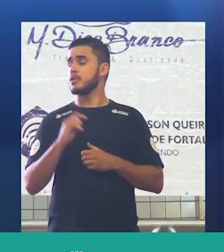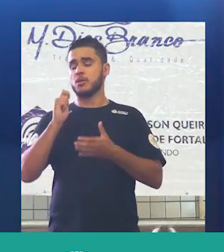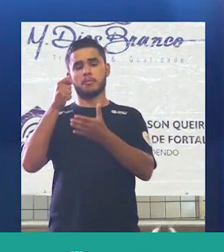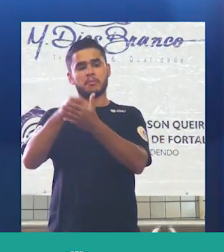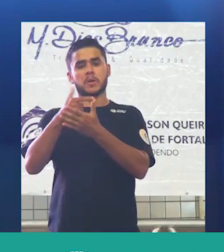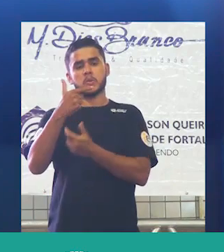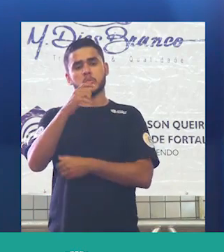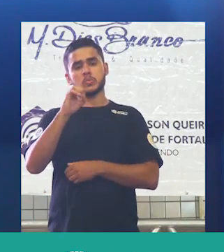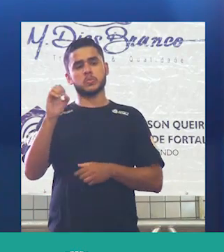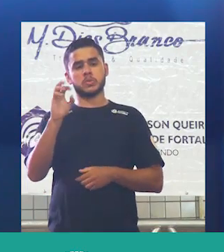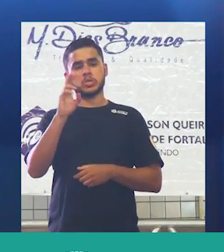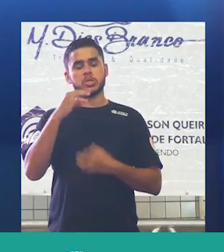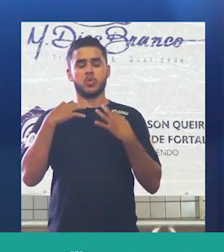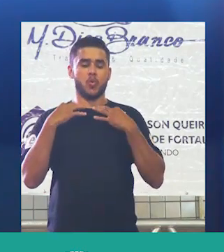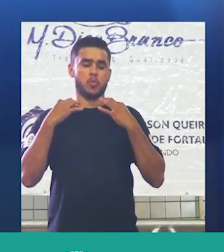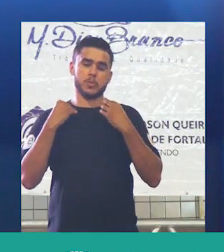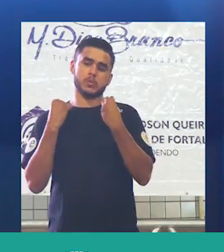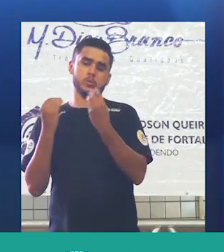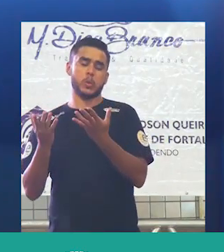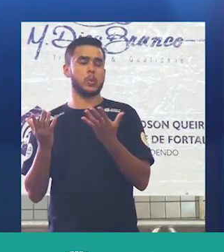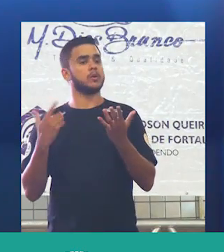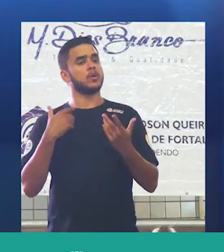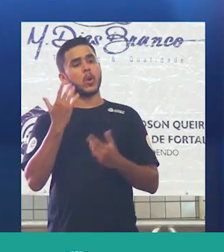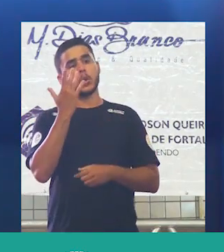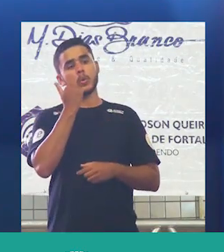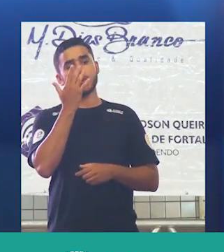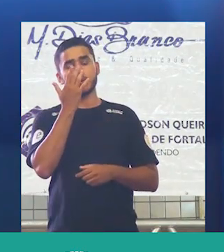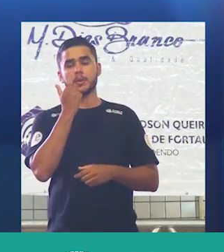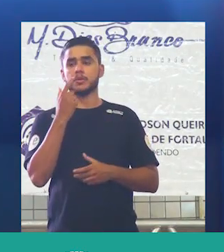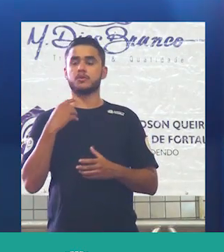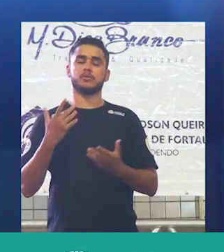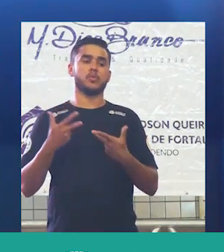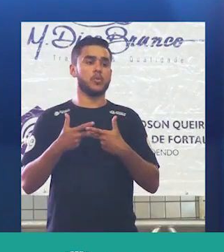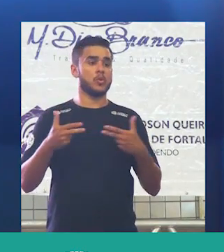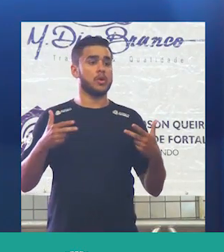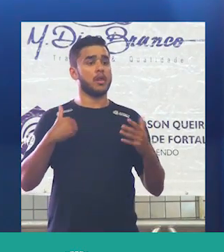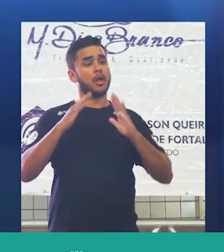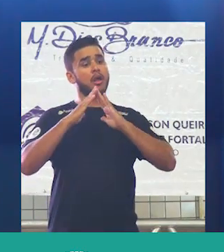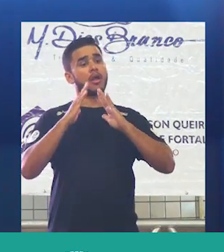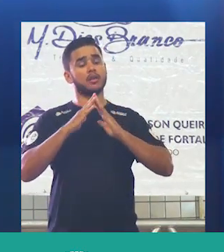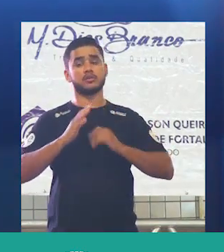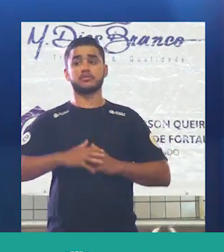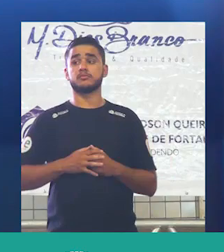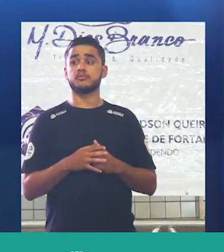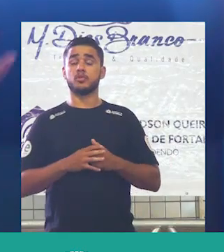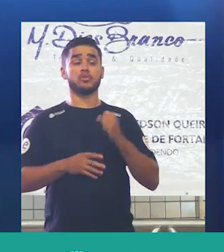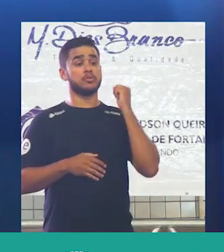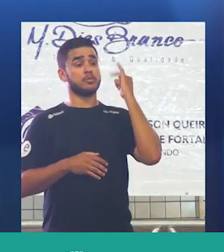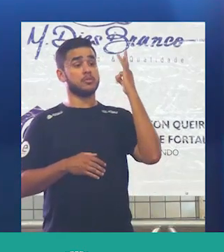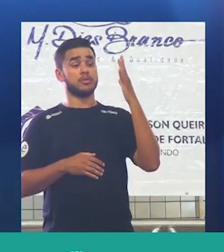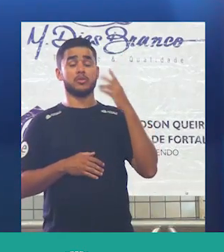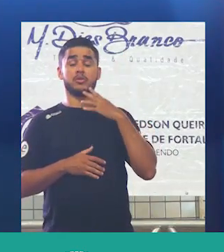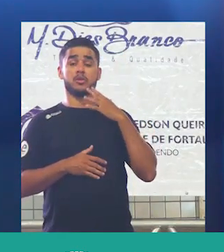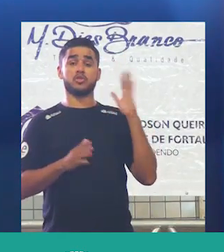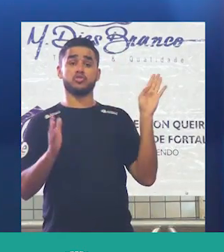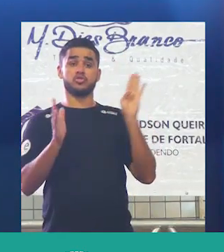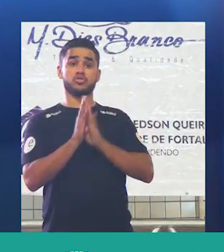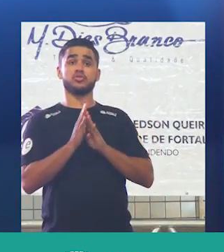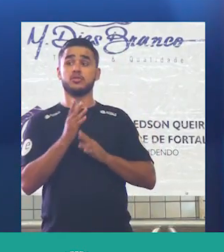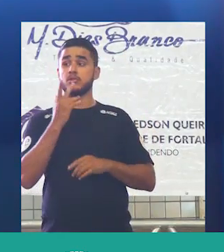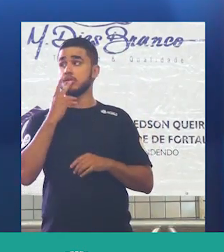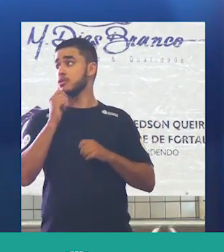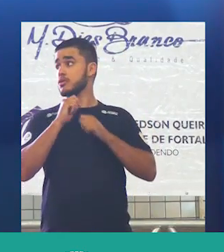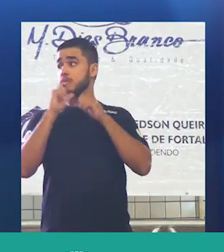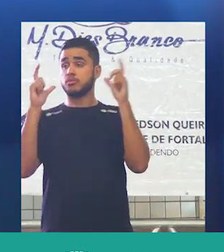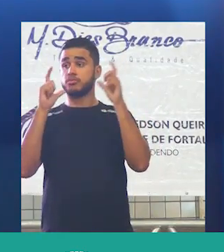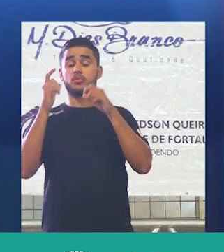R$200 por mês, dou uma camisa, dou uma roupa, dou comida para ela, ela mora aqui em casa. Aí quando eu saio de madrugada e eu chego de madrugada, ela vai acordar para